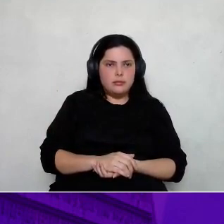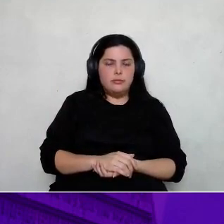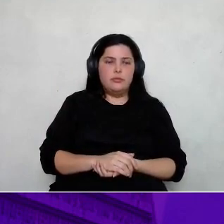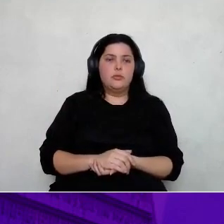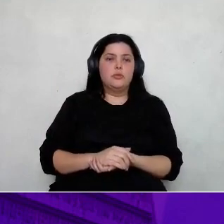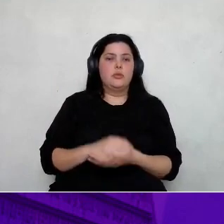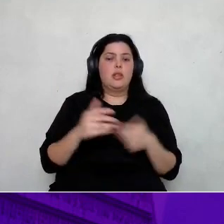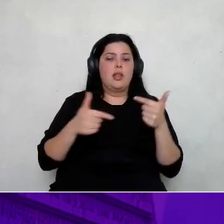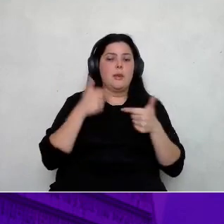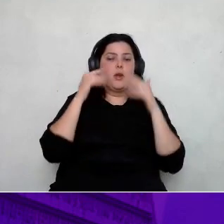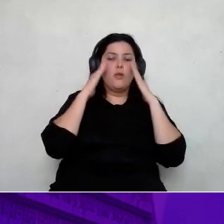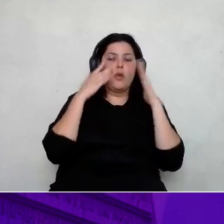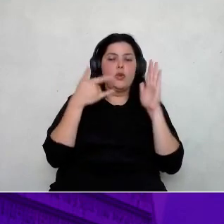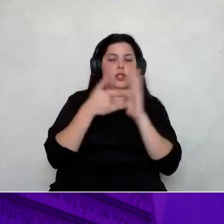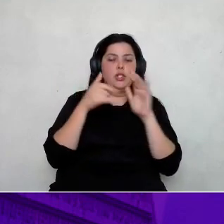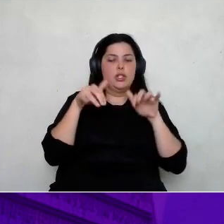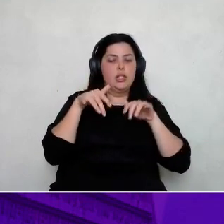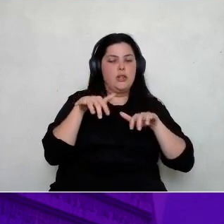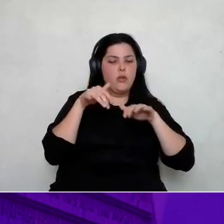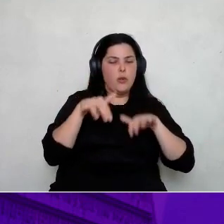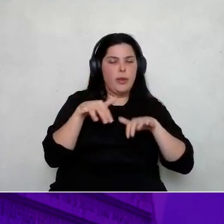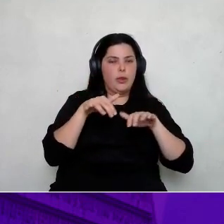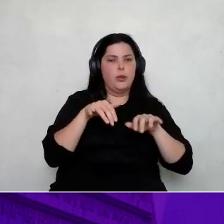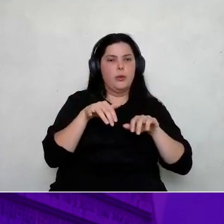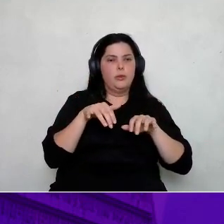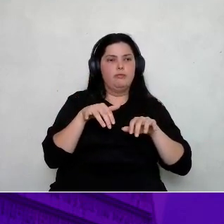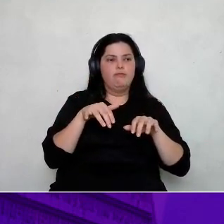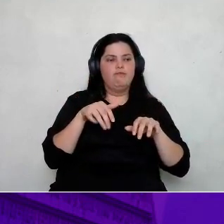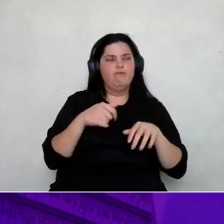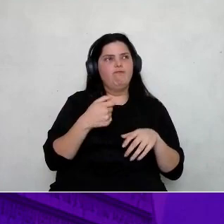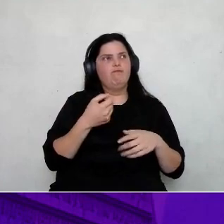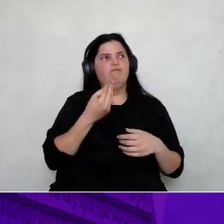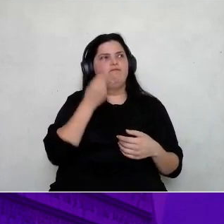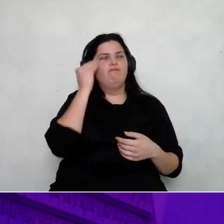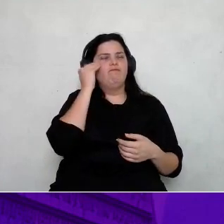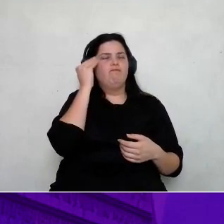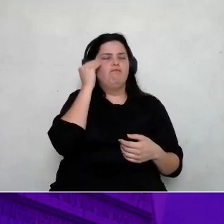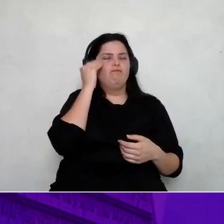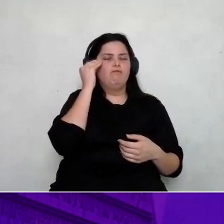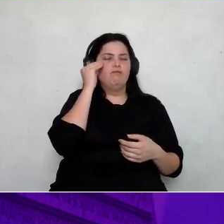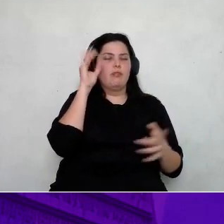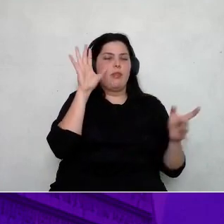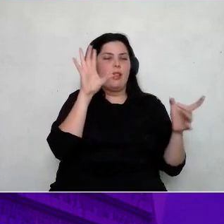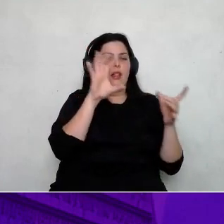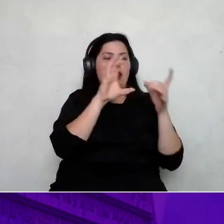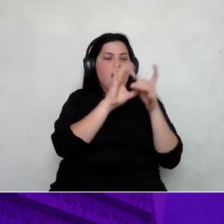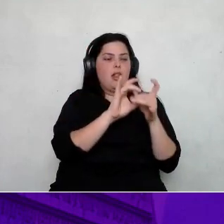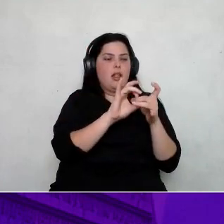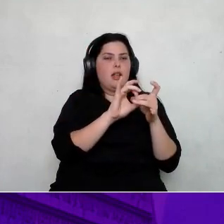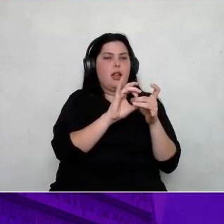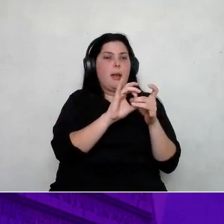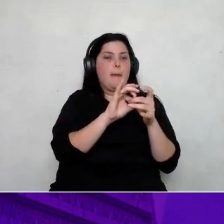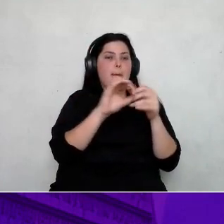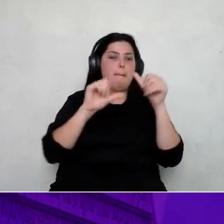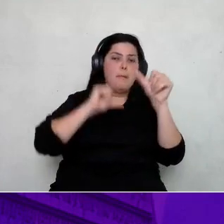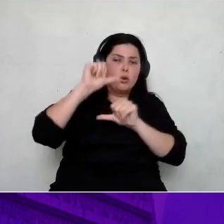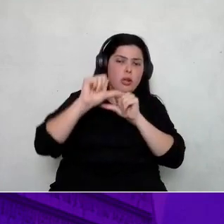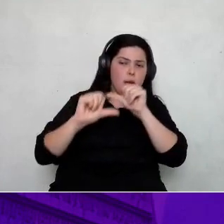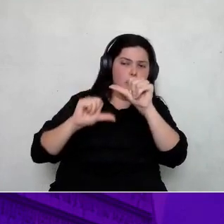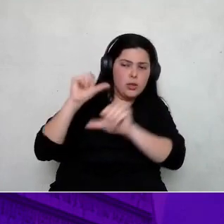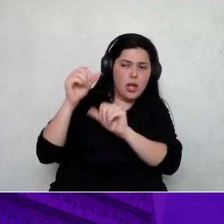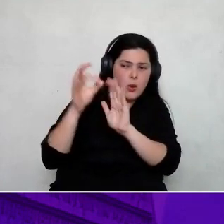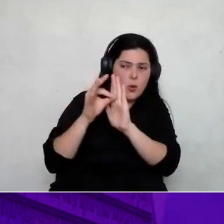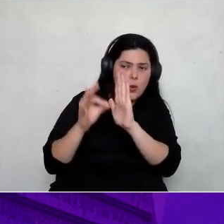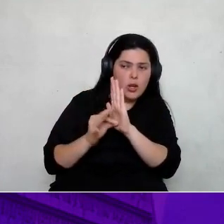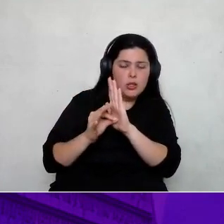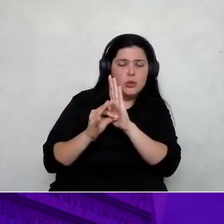em desenvolvimento, a gente sempre tenta fazer a ligação de que mudar muito código é gerar muito impacto.